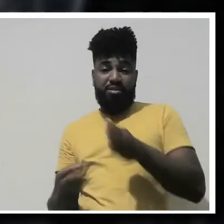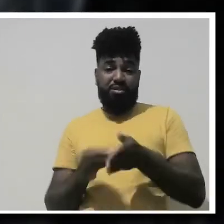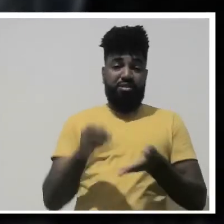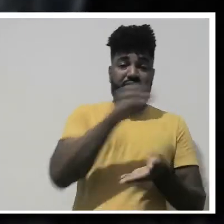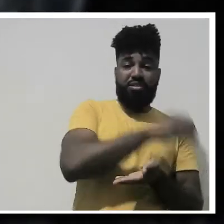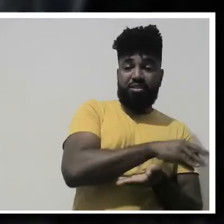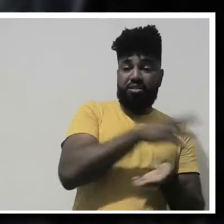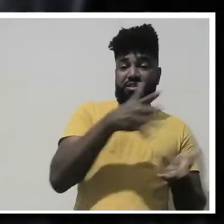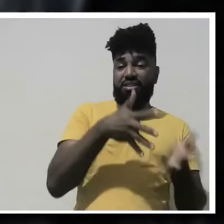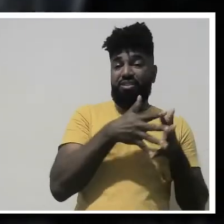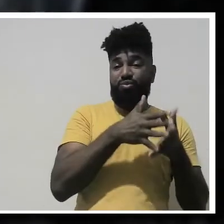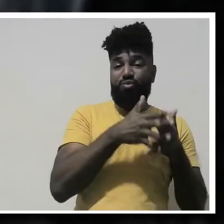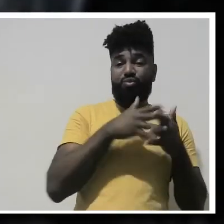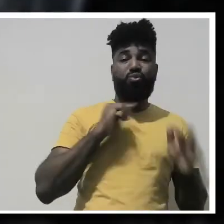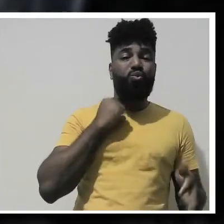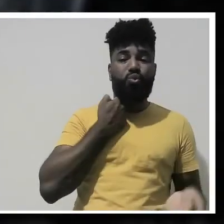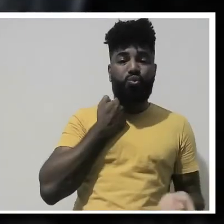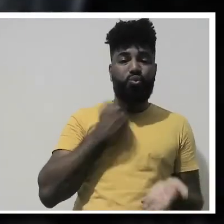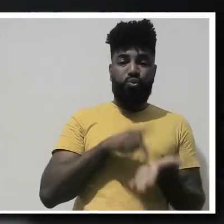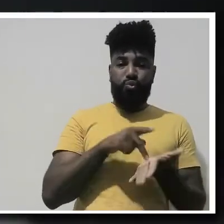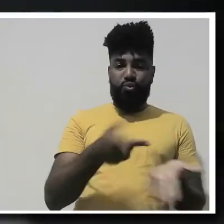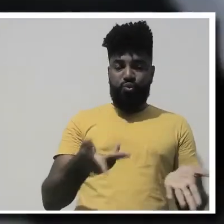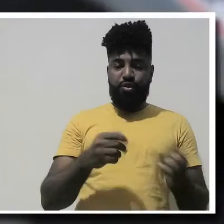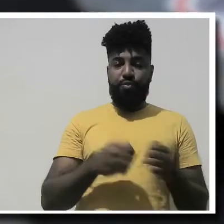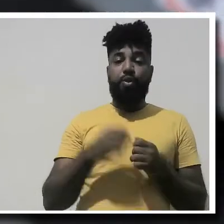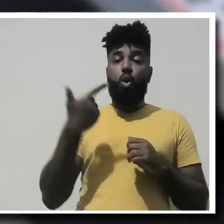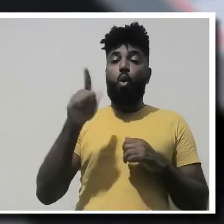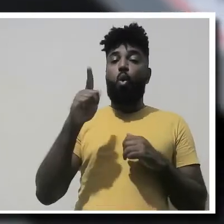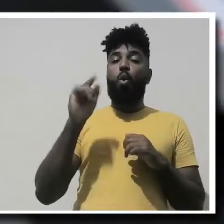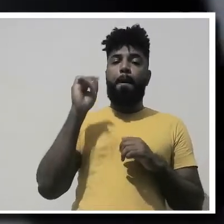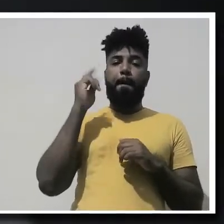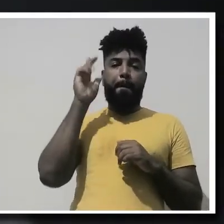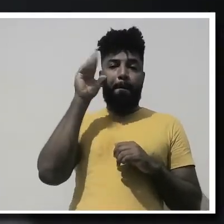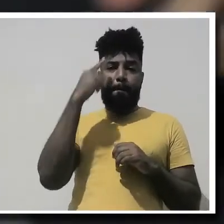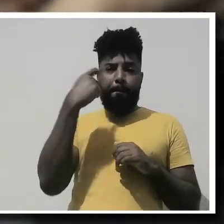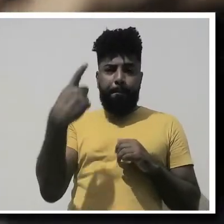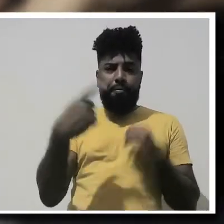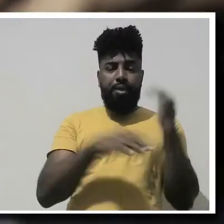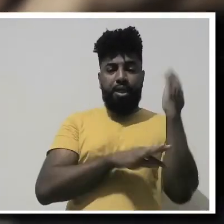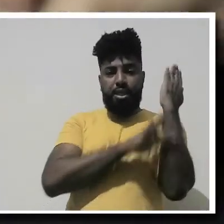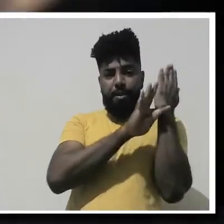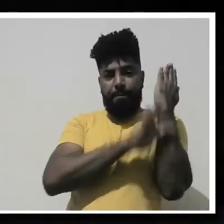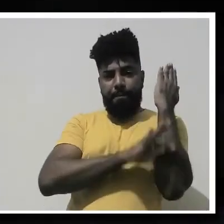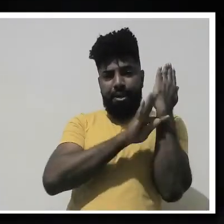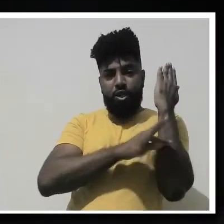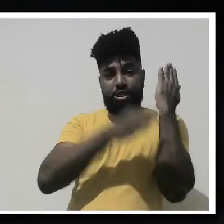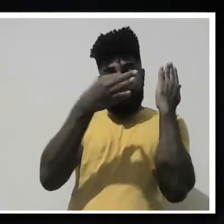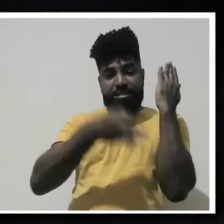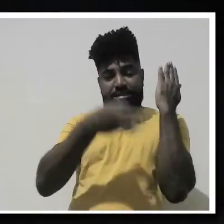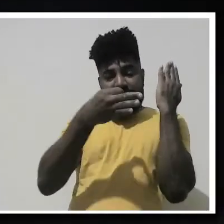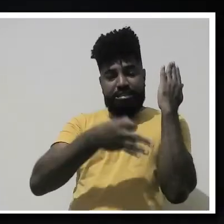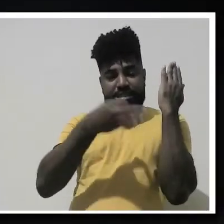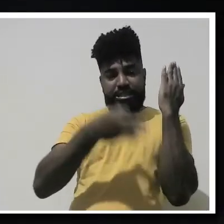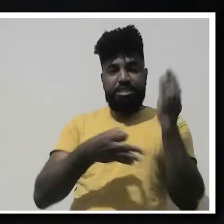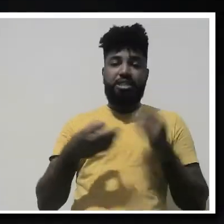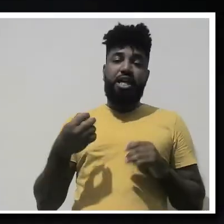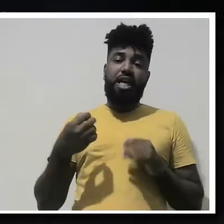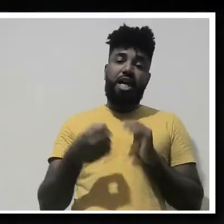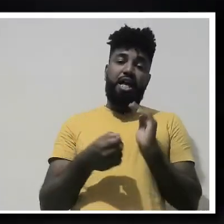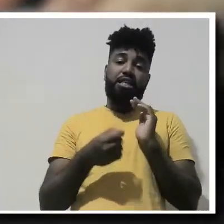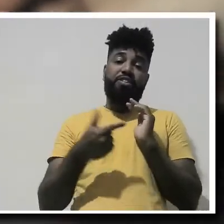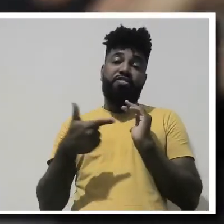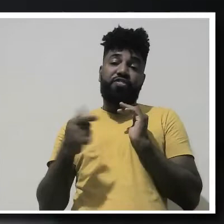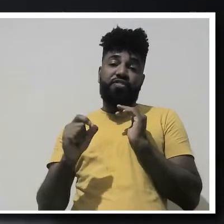frasco e ter a chance de contaminar tudo que você tem. Outra coisa interessante é que a temperatura ideal para se preparar essas soluções é 20 graus, porque o